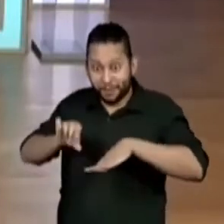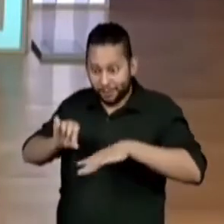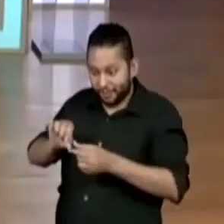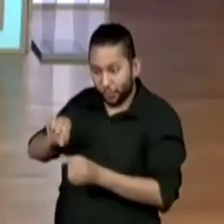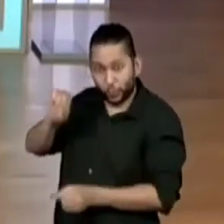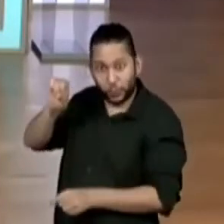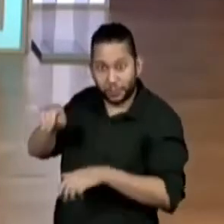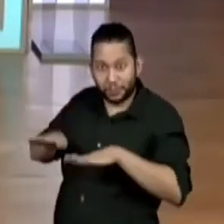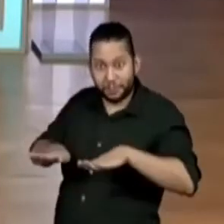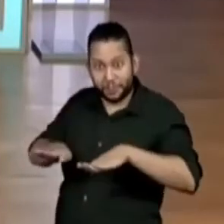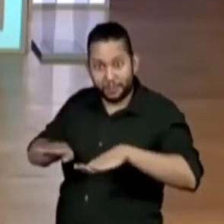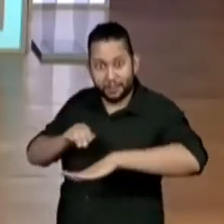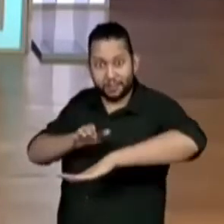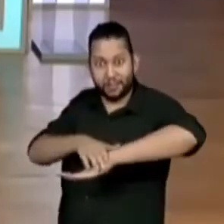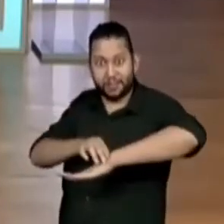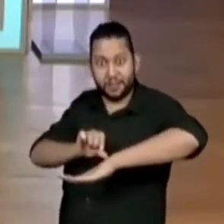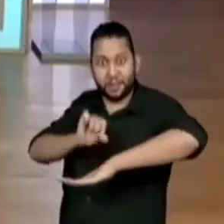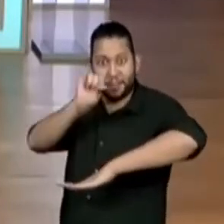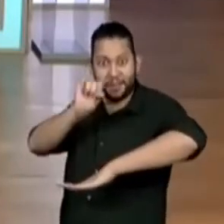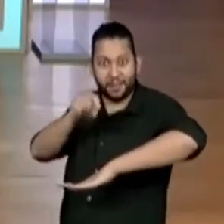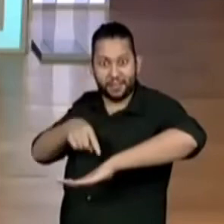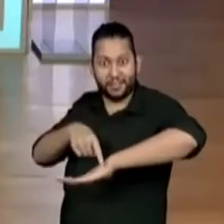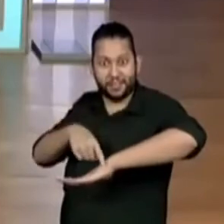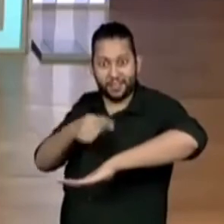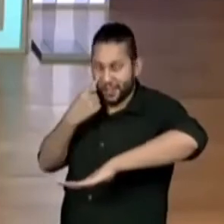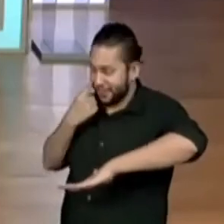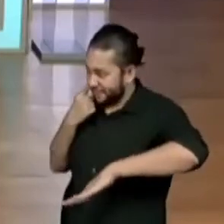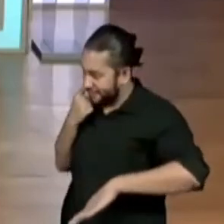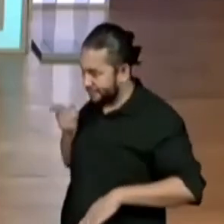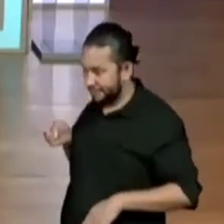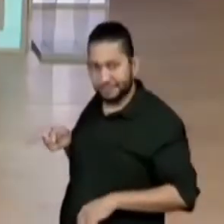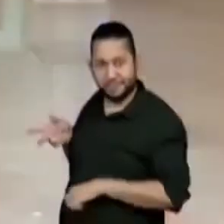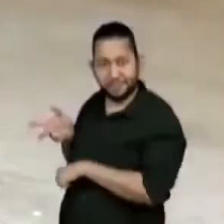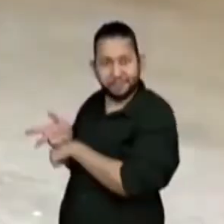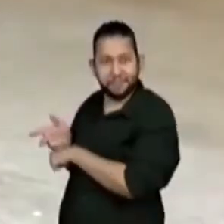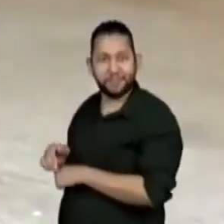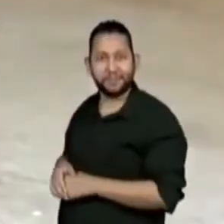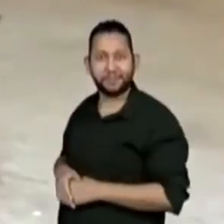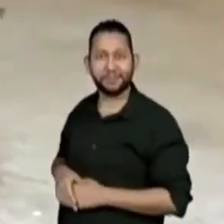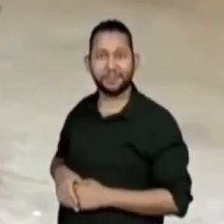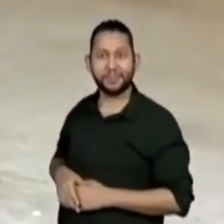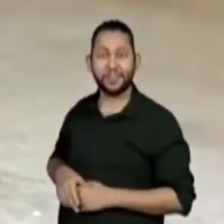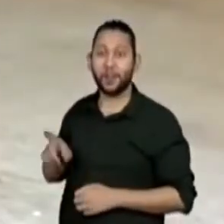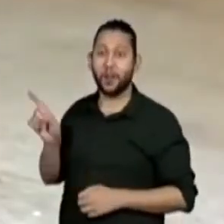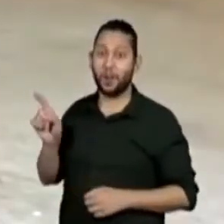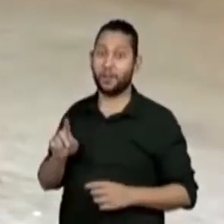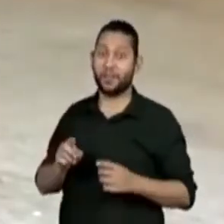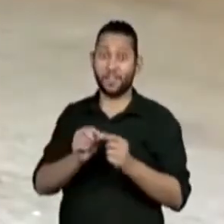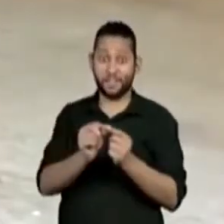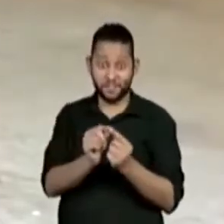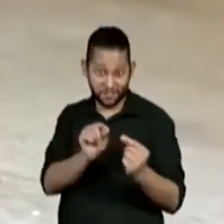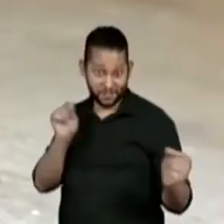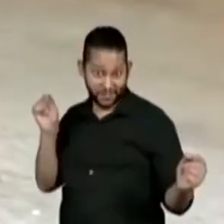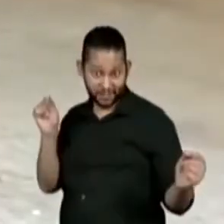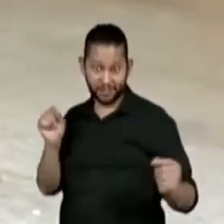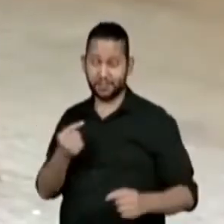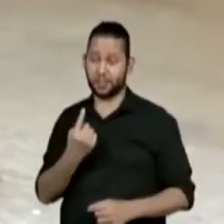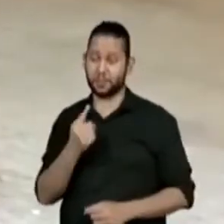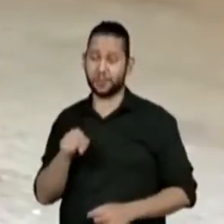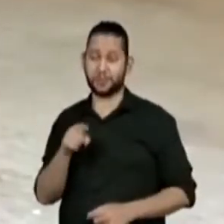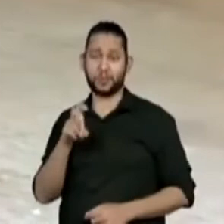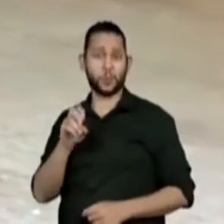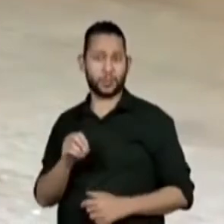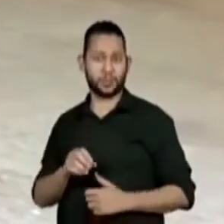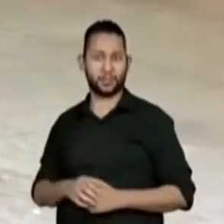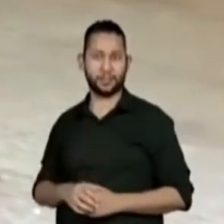Só um pouquinho. Vamos ver se o Oráculo consegue. Lembrando que a minha fita tem 1,50, certo?